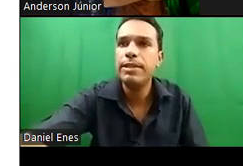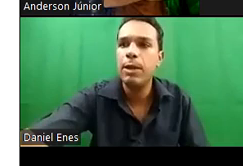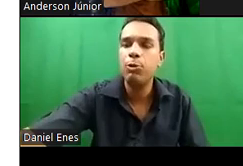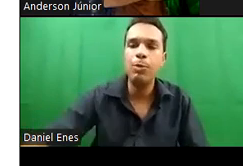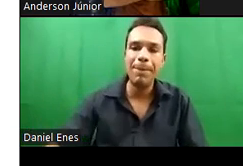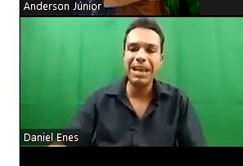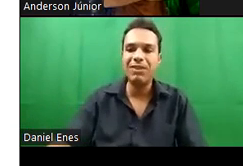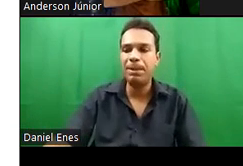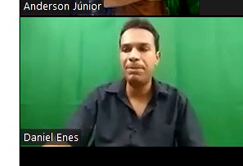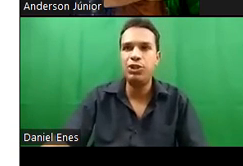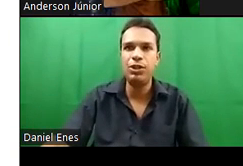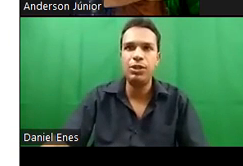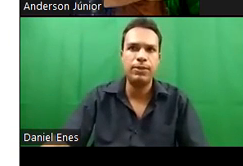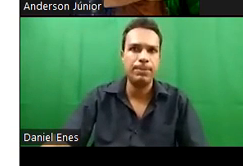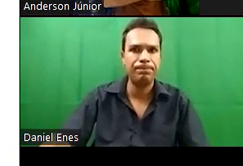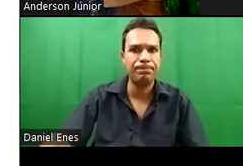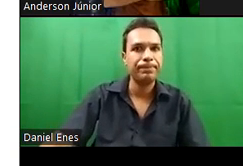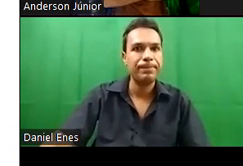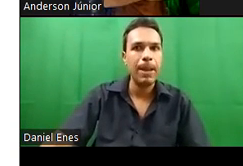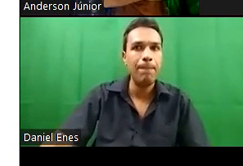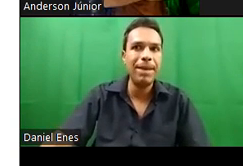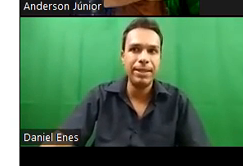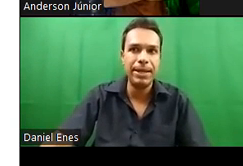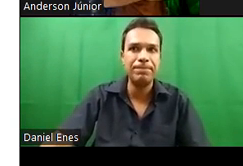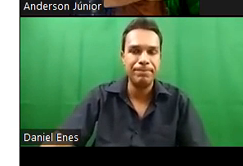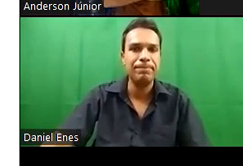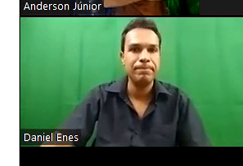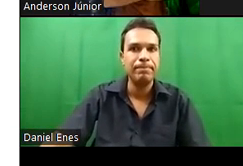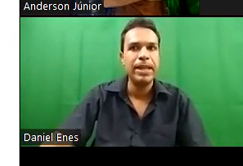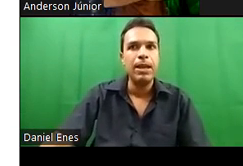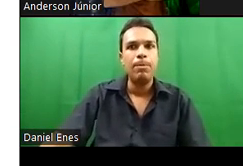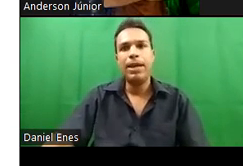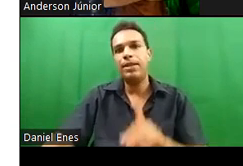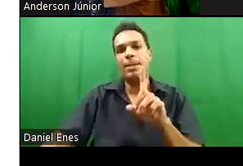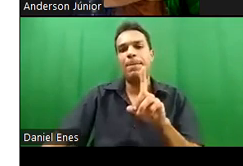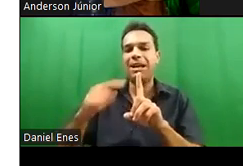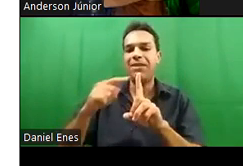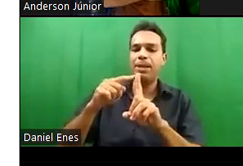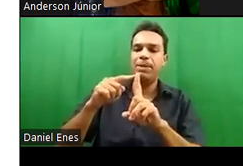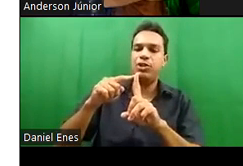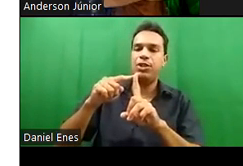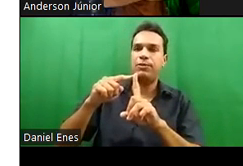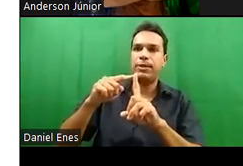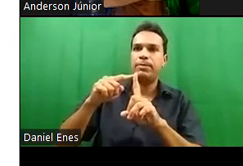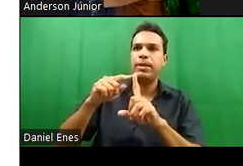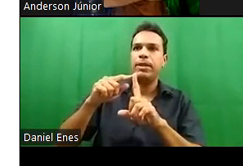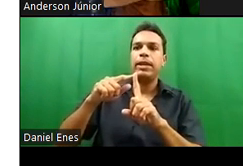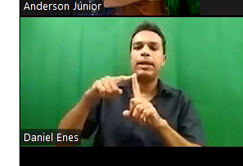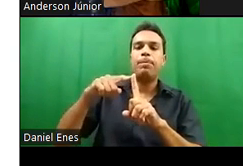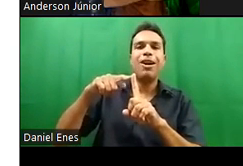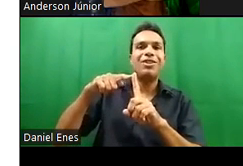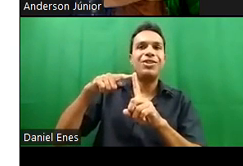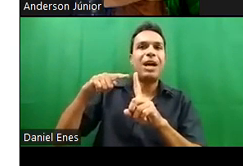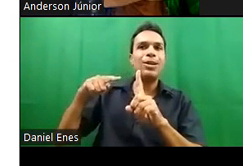Por exemplo, eu tenho uma palavra primitiva, pedra. Pedra é uma palavra primitiva